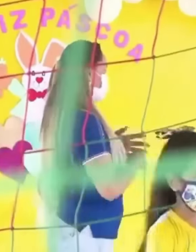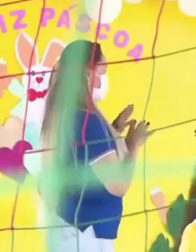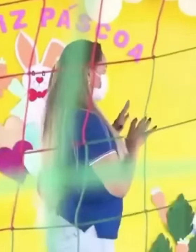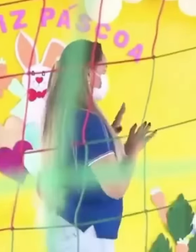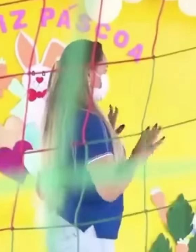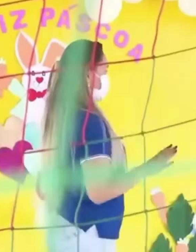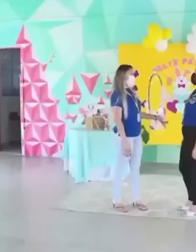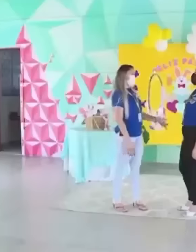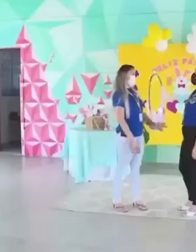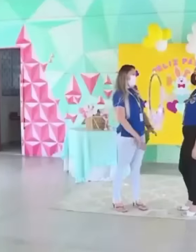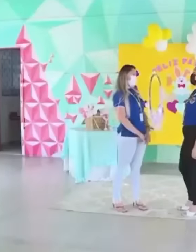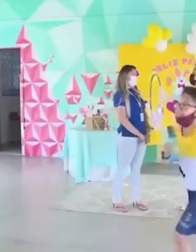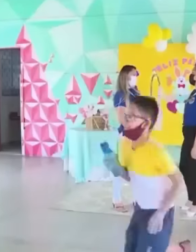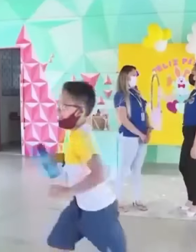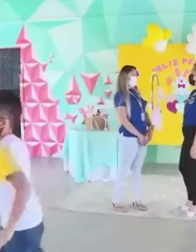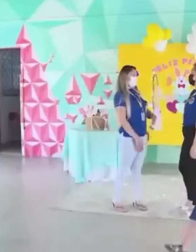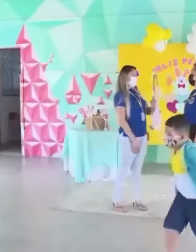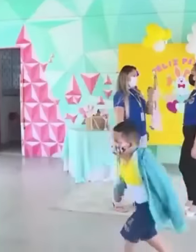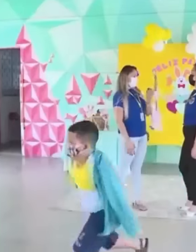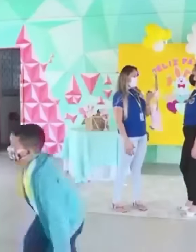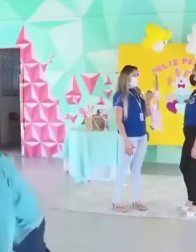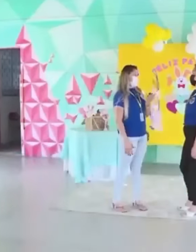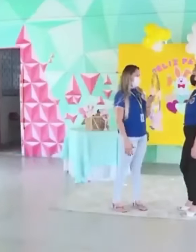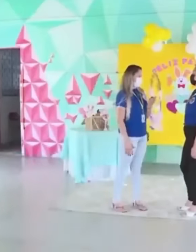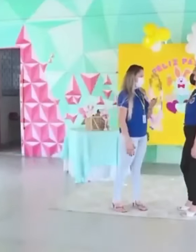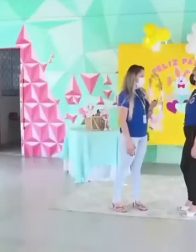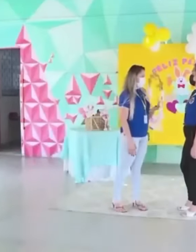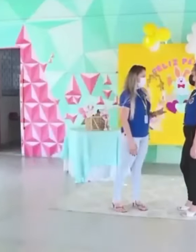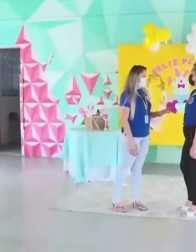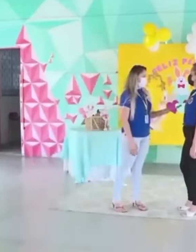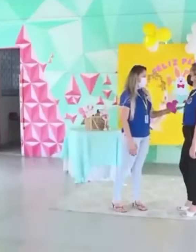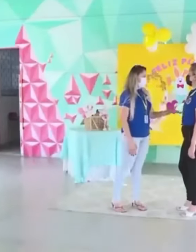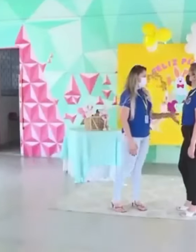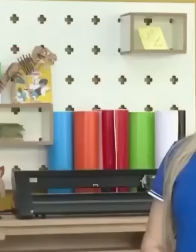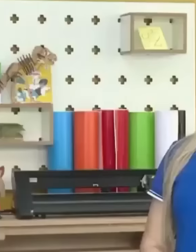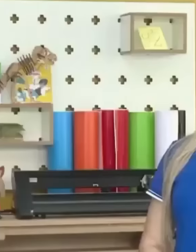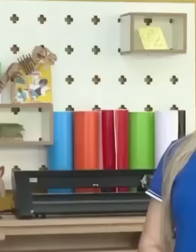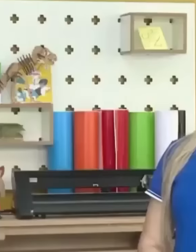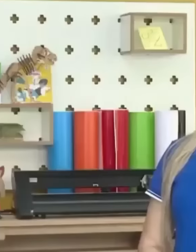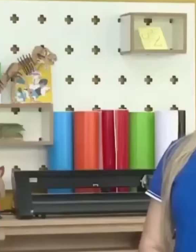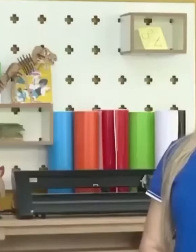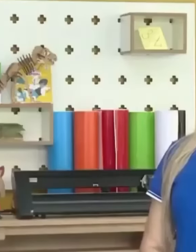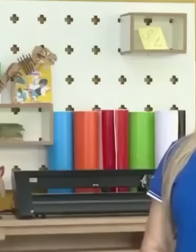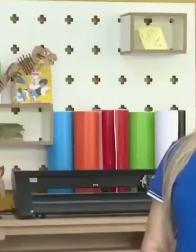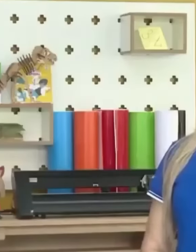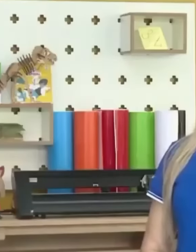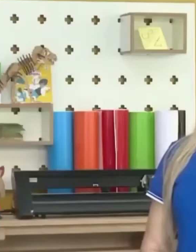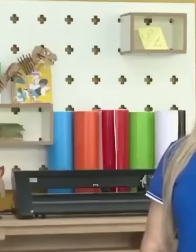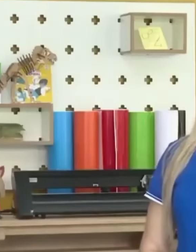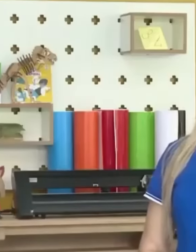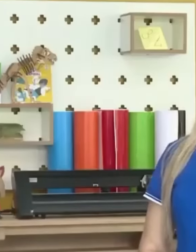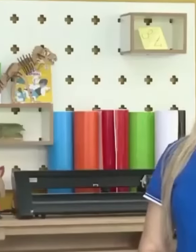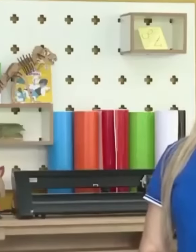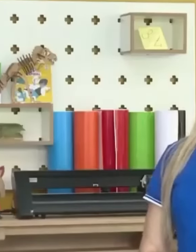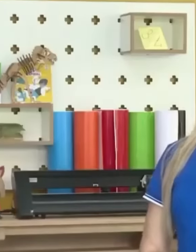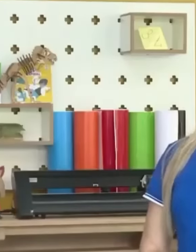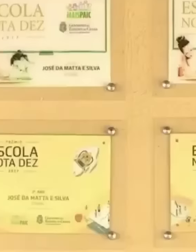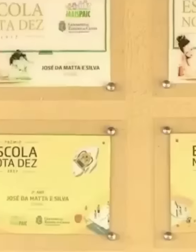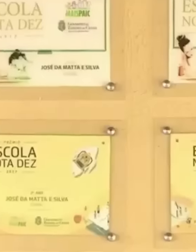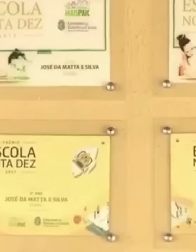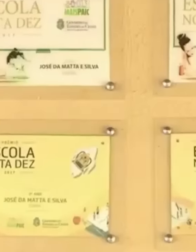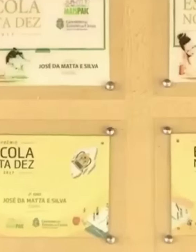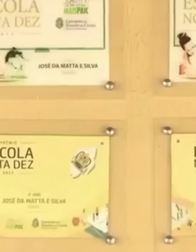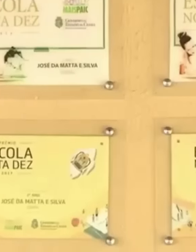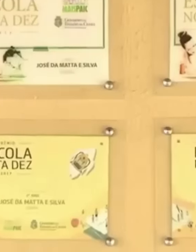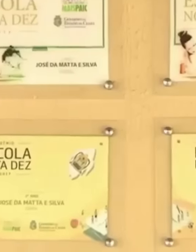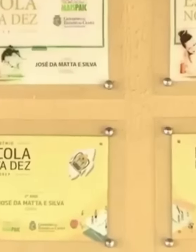criar estratégias para a gente cada vez mais elevar, né, os resultados das nossas crianças e essa aprendizagem também que é tão importante.